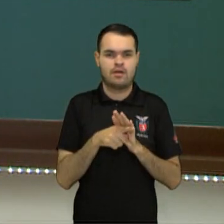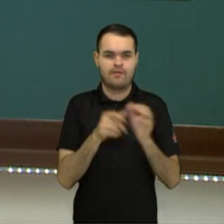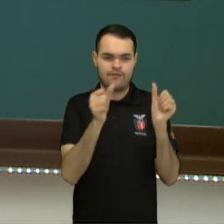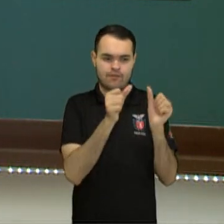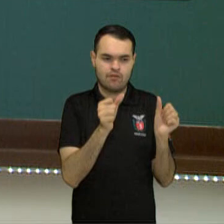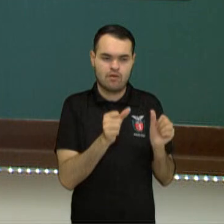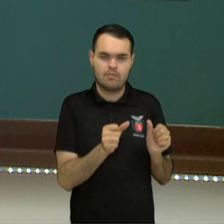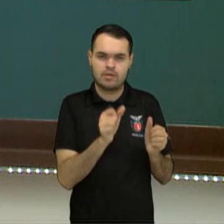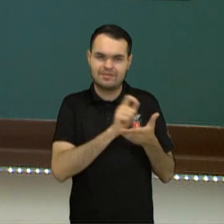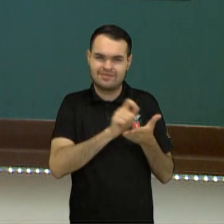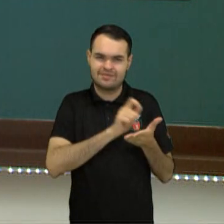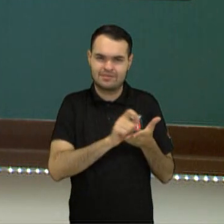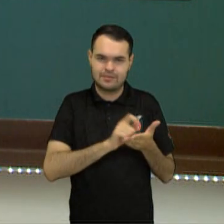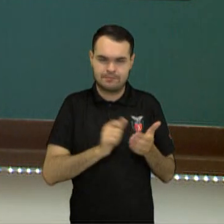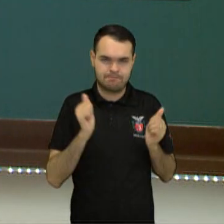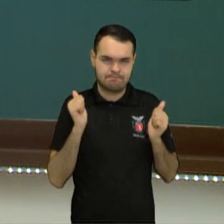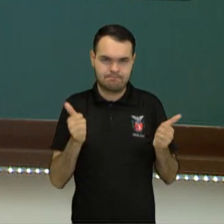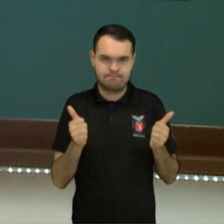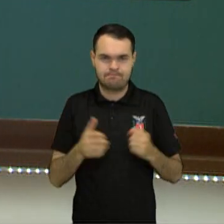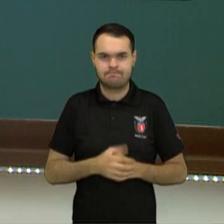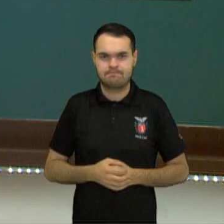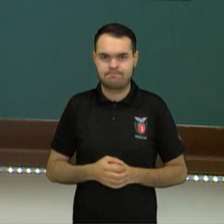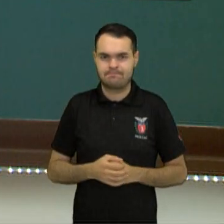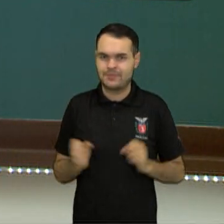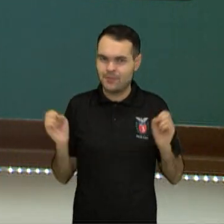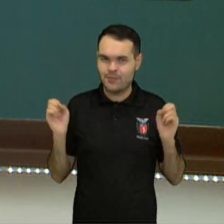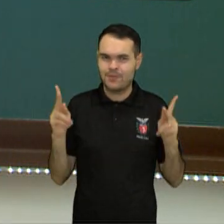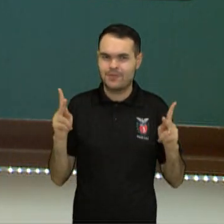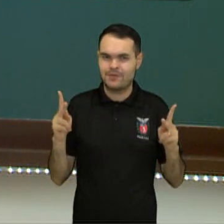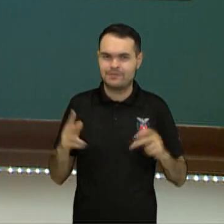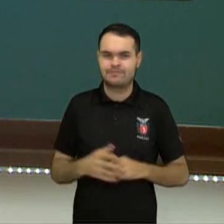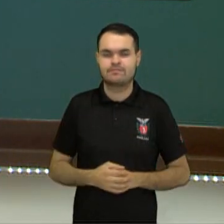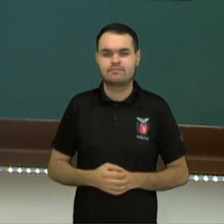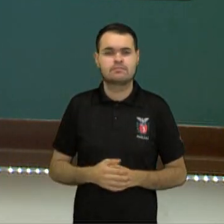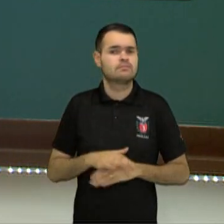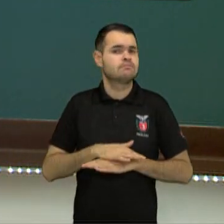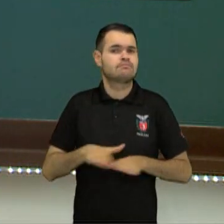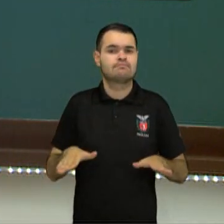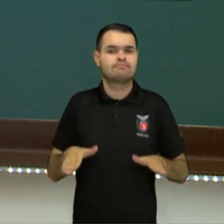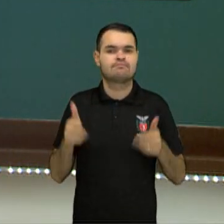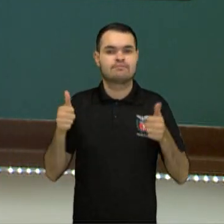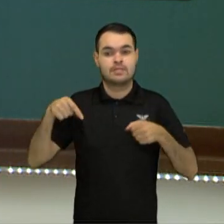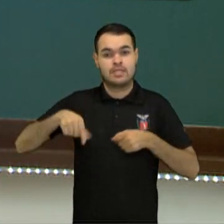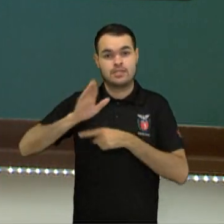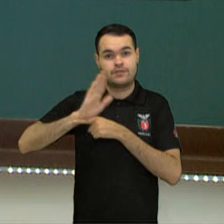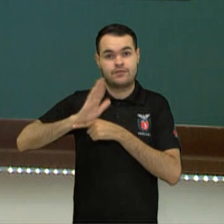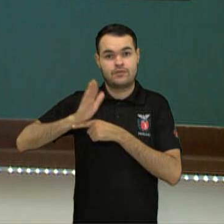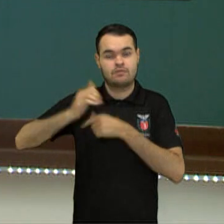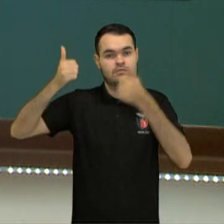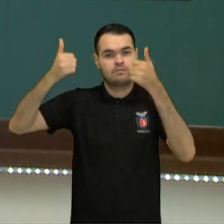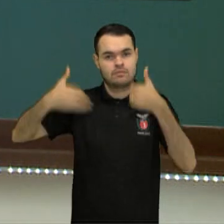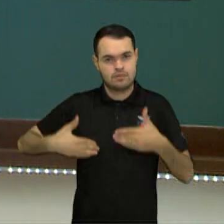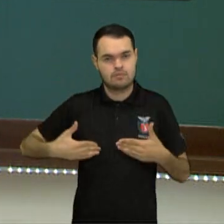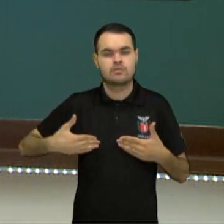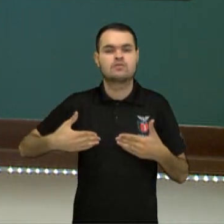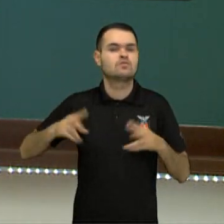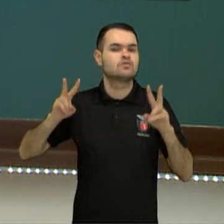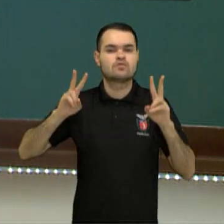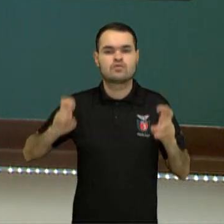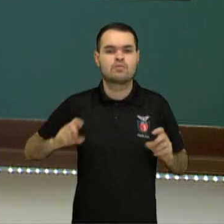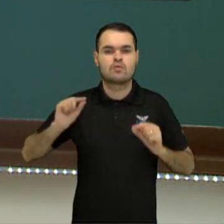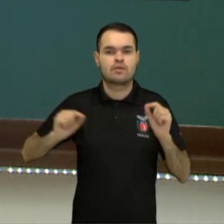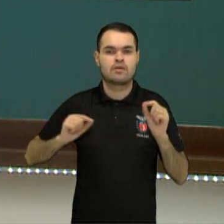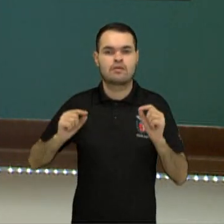A ortografia das palavras. Ok? Então é isso. Nesse vídeo, nós falamos um